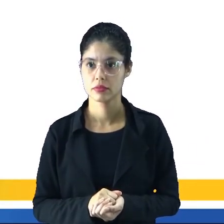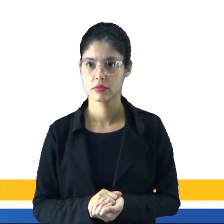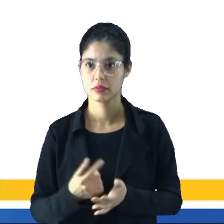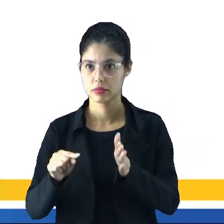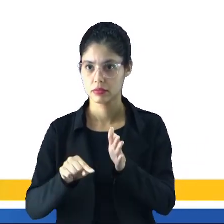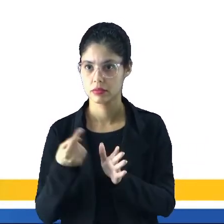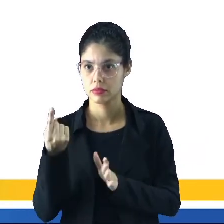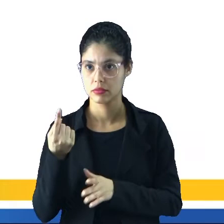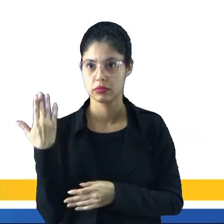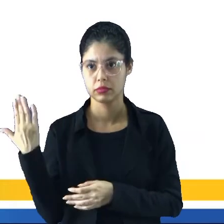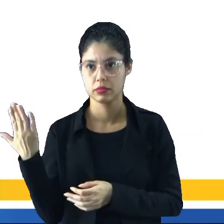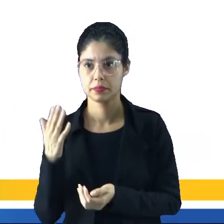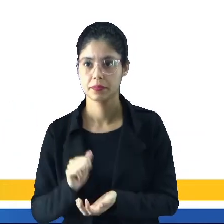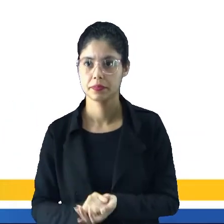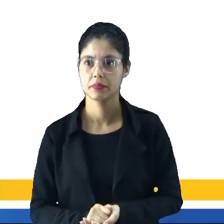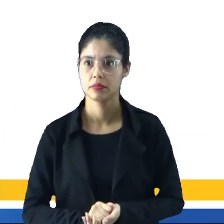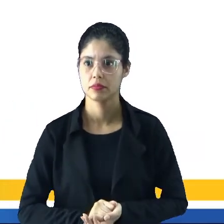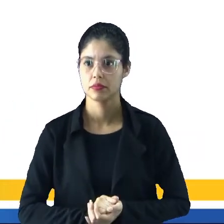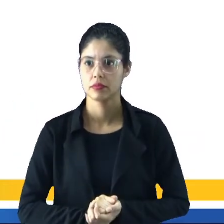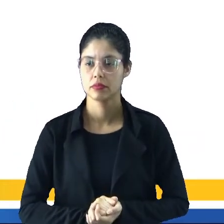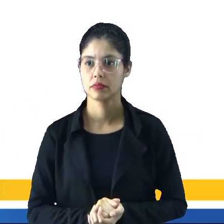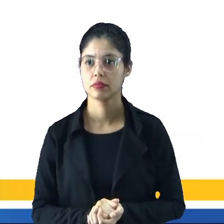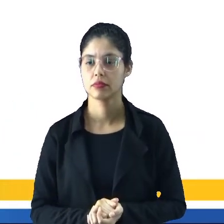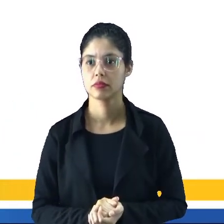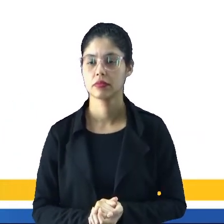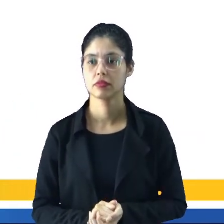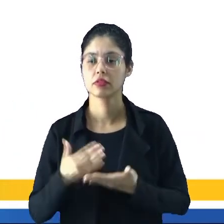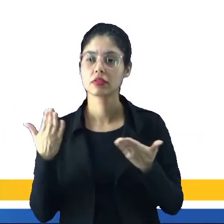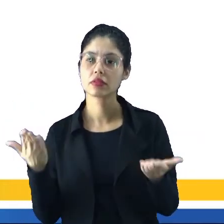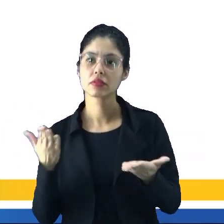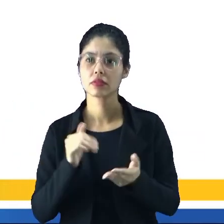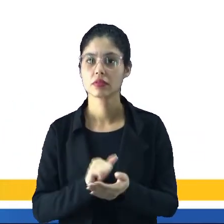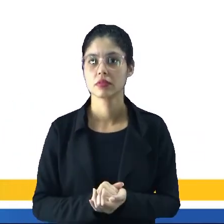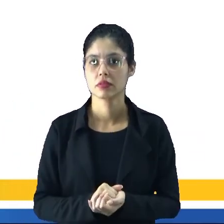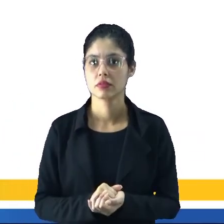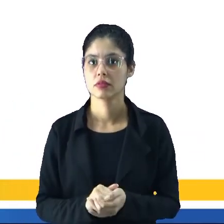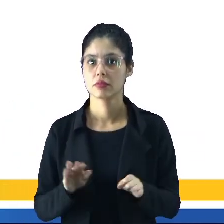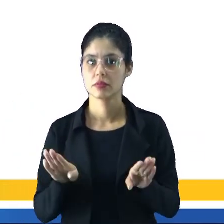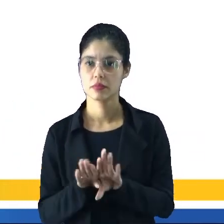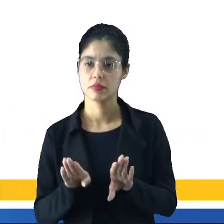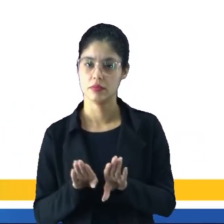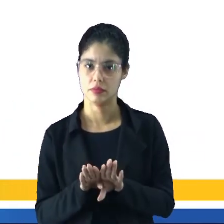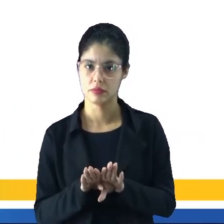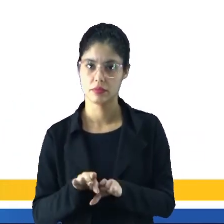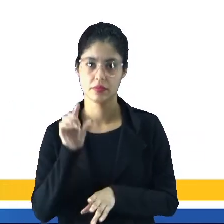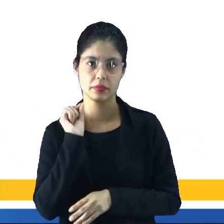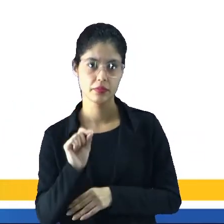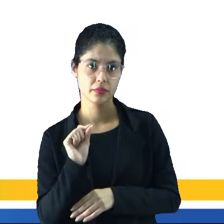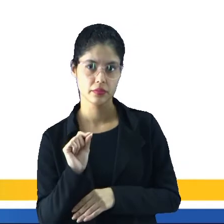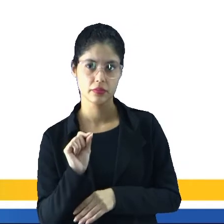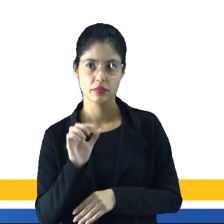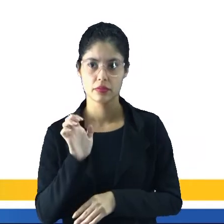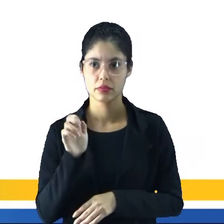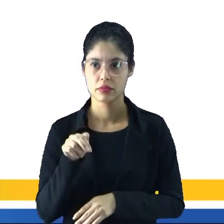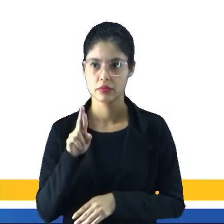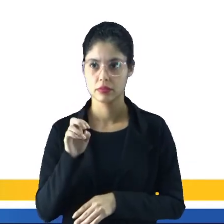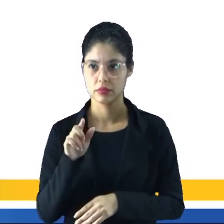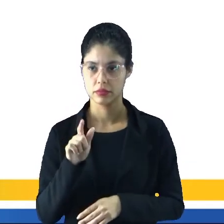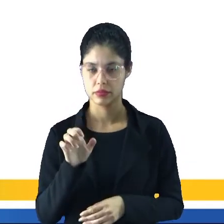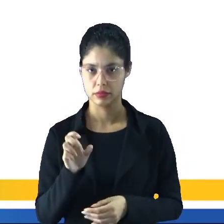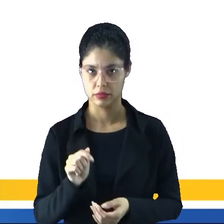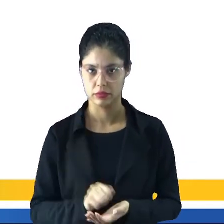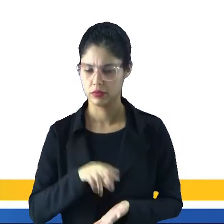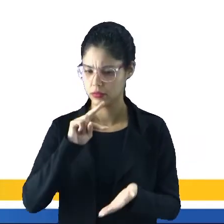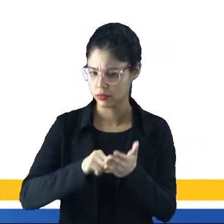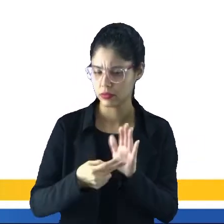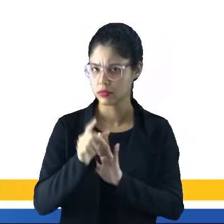Esse primeiro contexto aqui. E aí, gente? O que seria engaged? Eu quero saber de